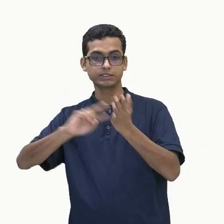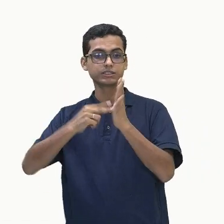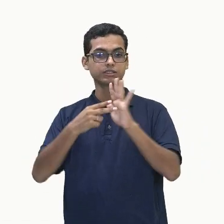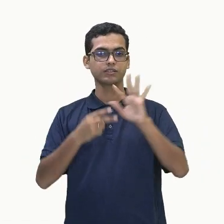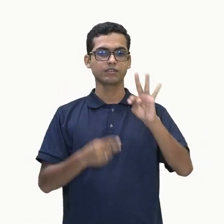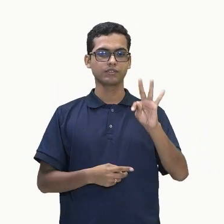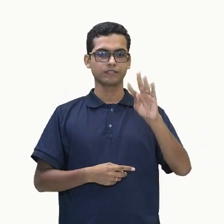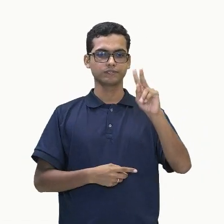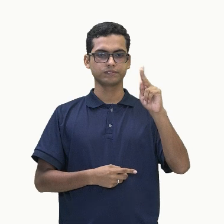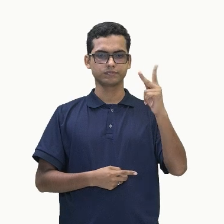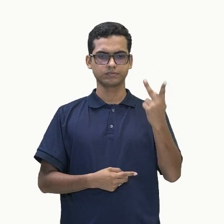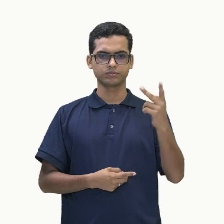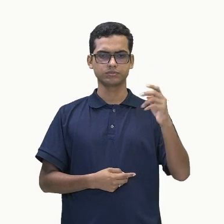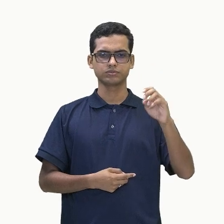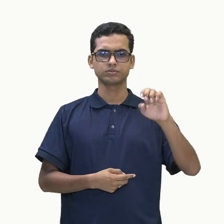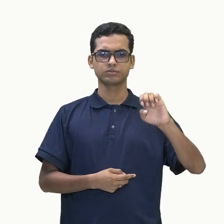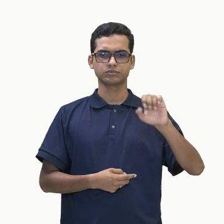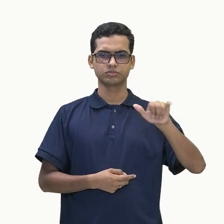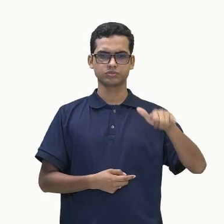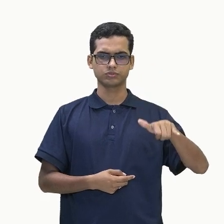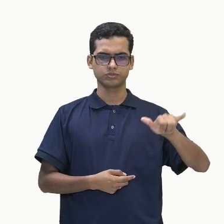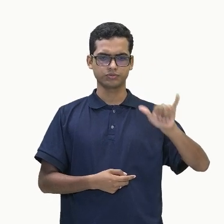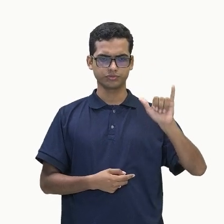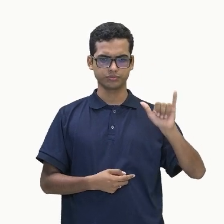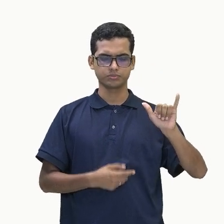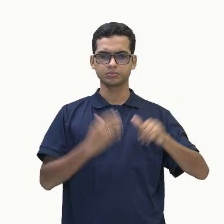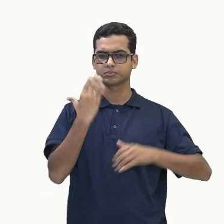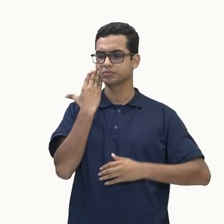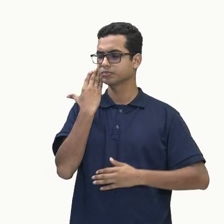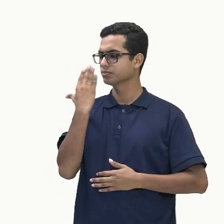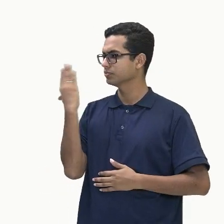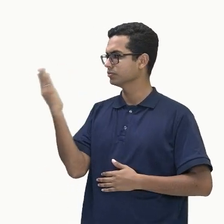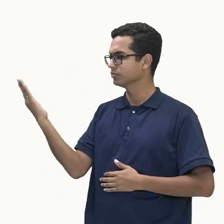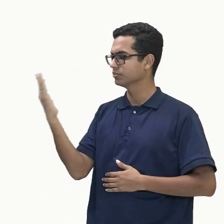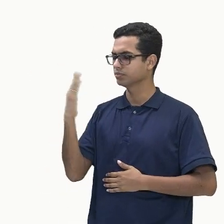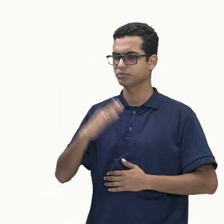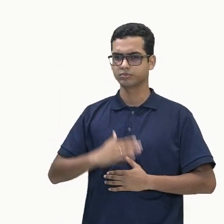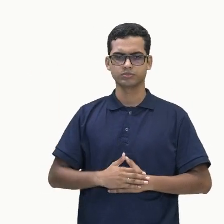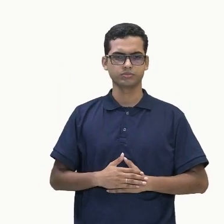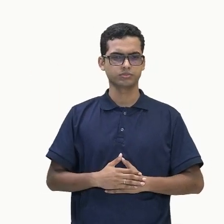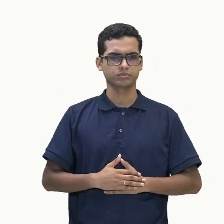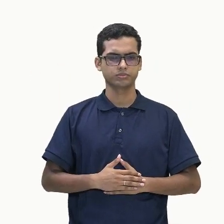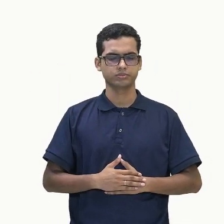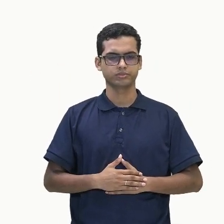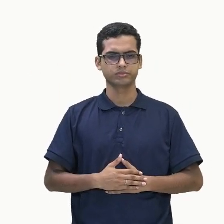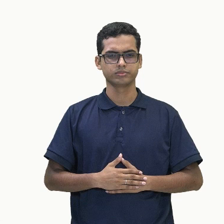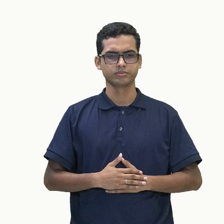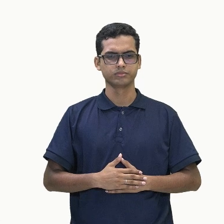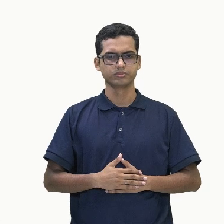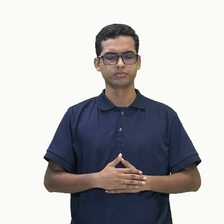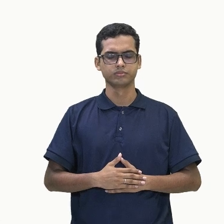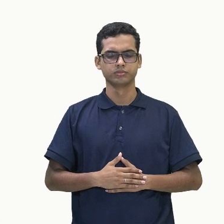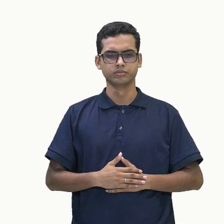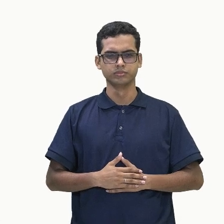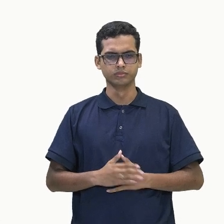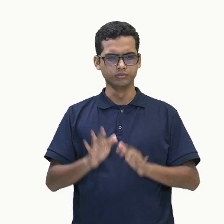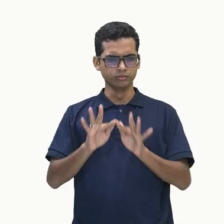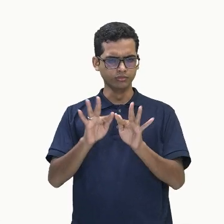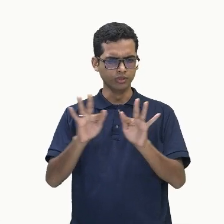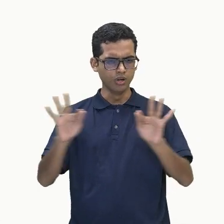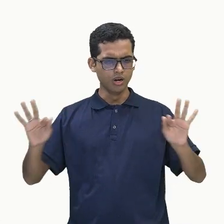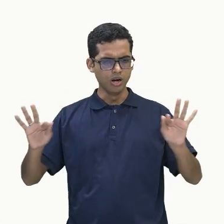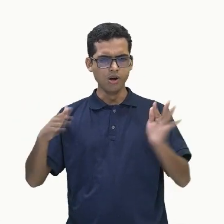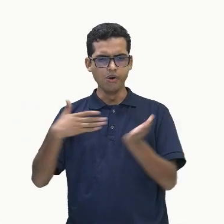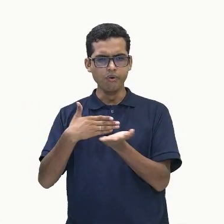um pronome, eu falaria they. E a frase seria, are they running home? Elas